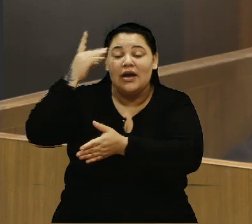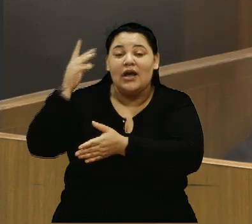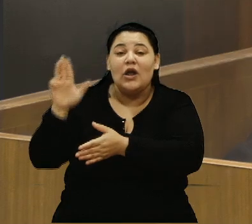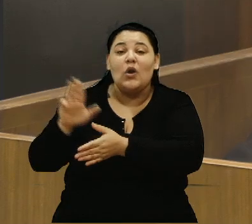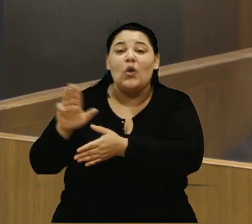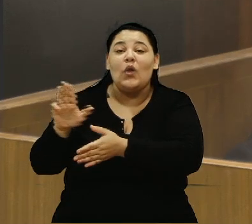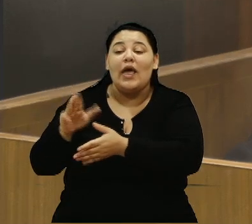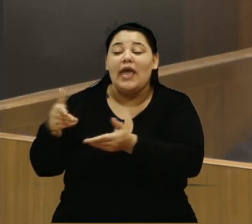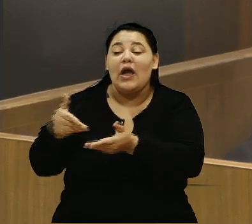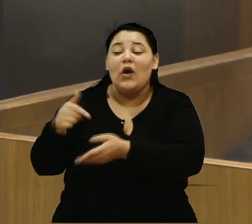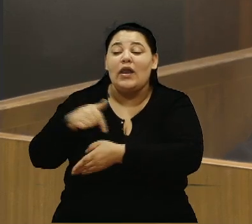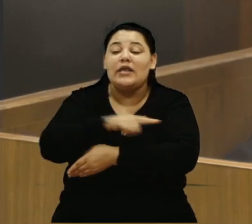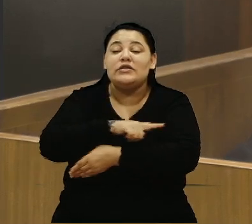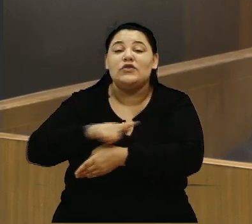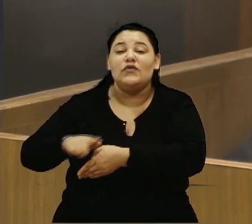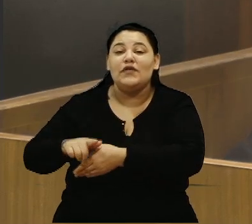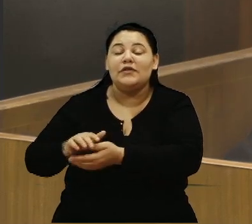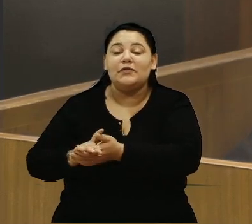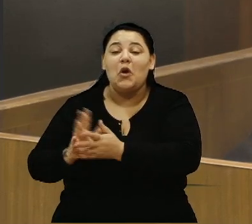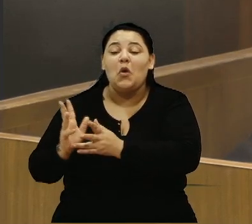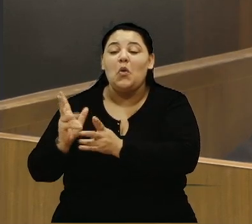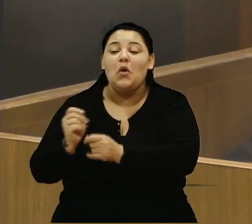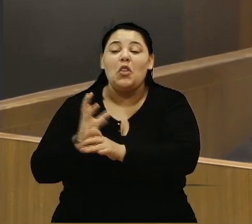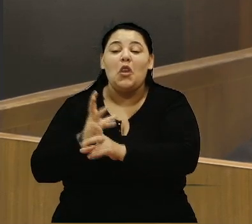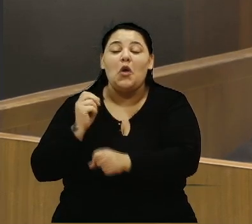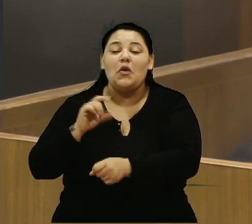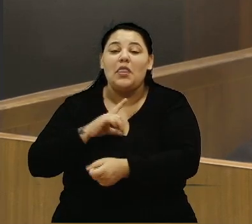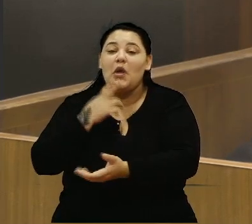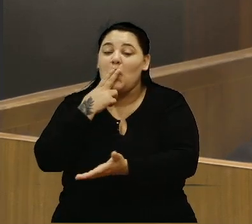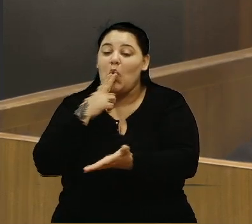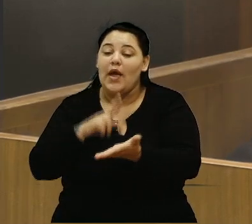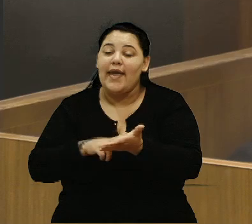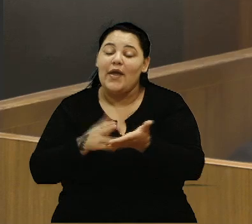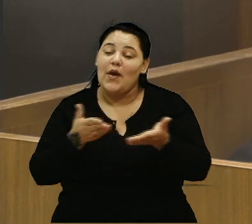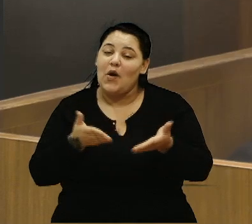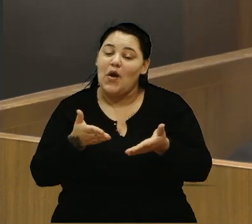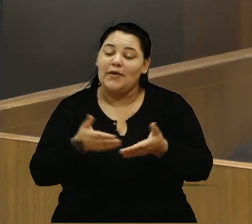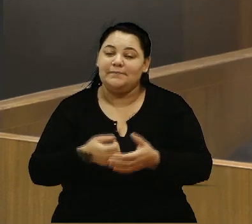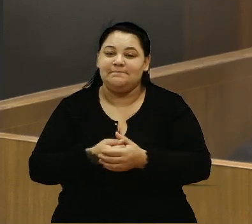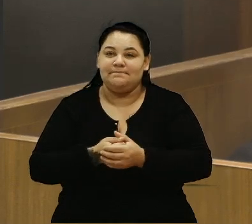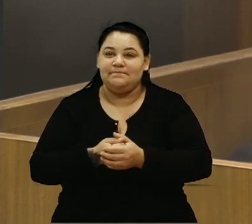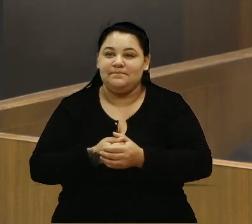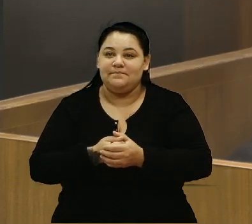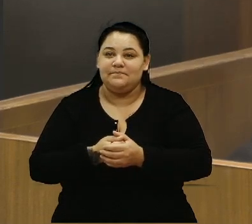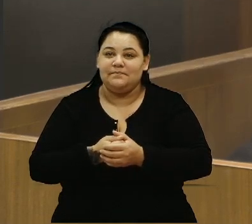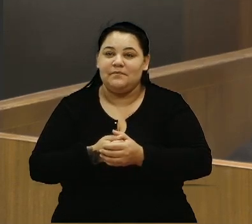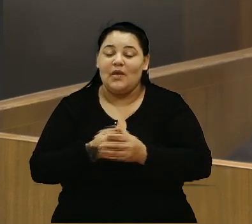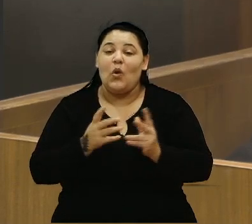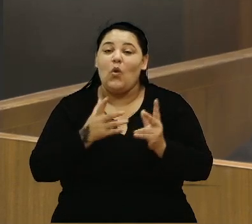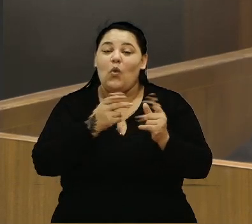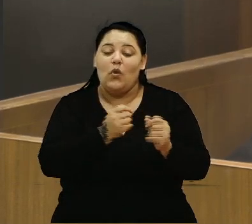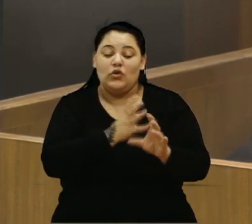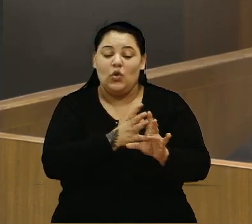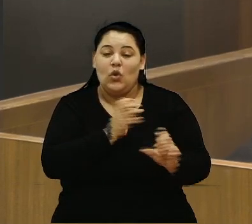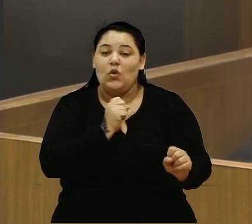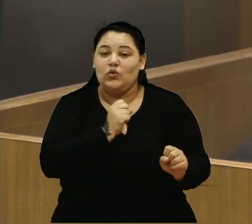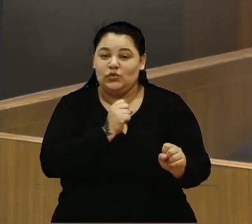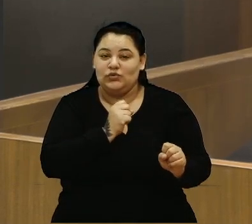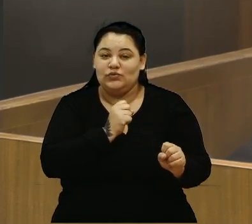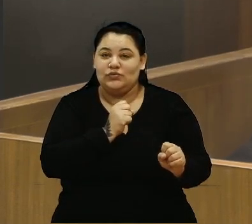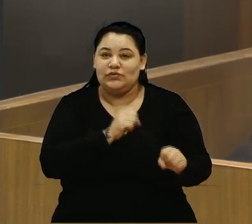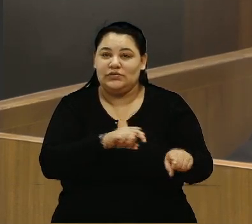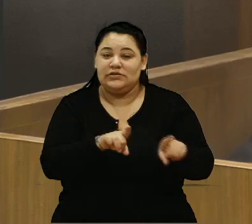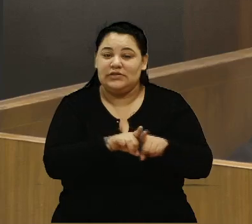governo aqui? Quanto lucro está dando os Correios agora? Quanto lucro estão dando as estatais